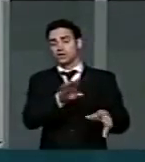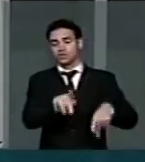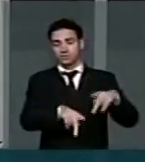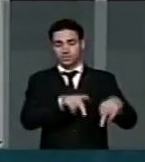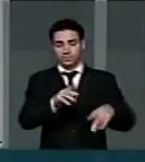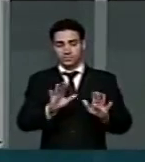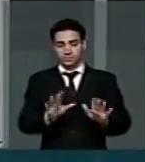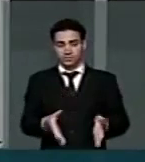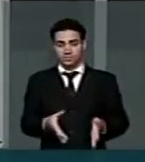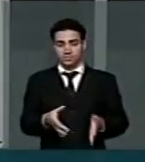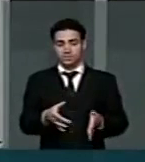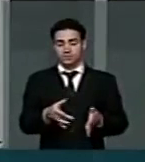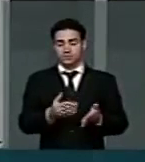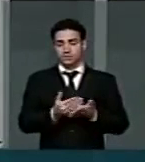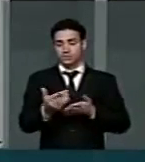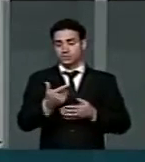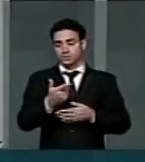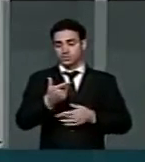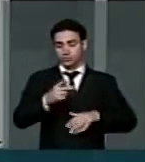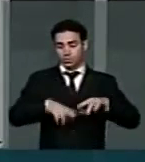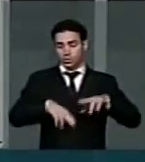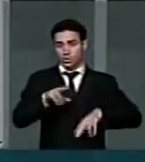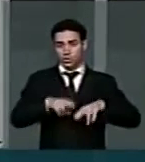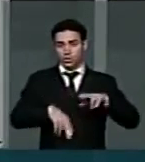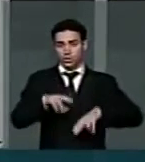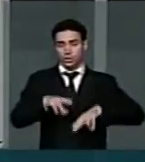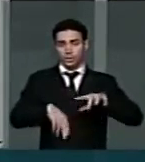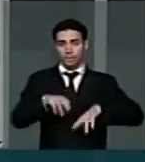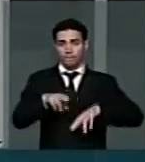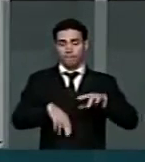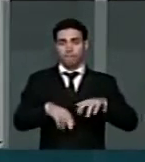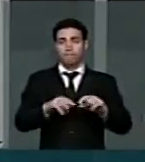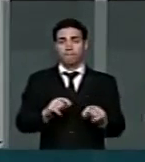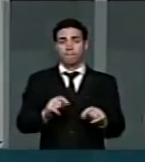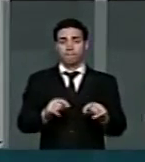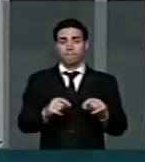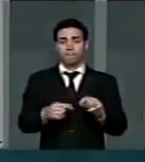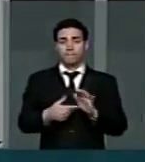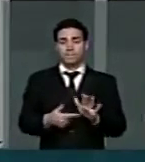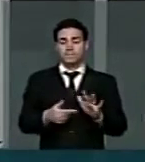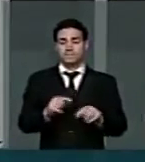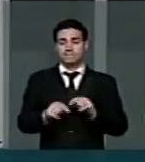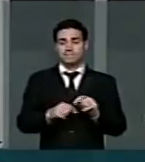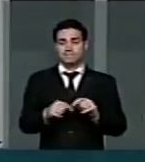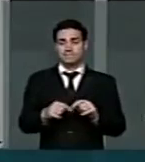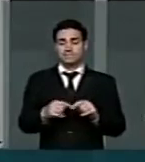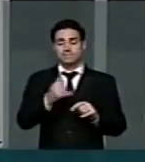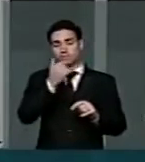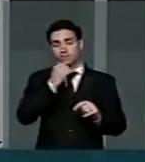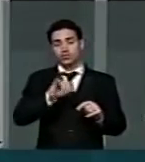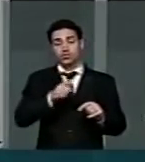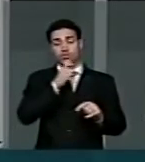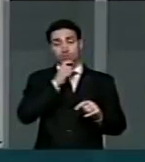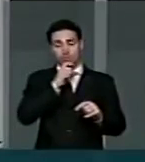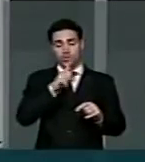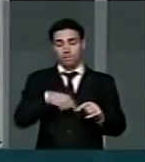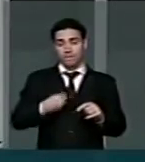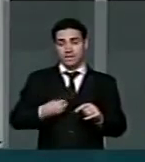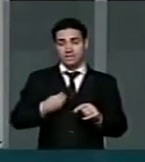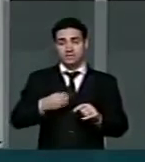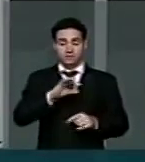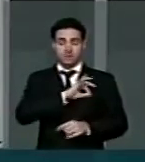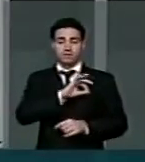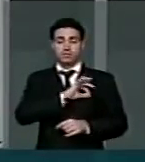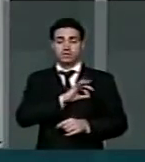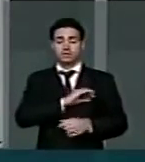realizei desde julho, que disciplina a presença das polícias nas